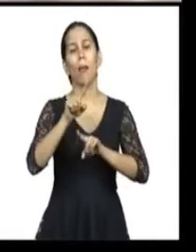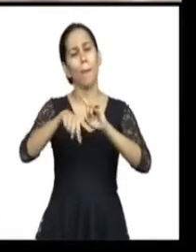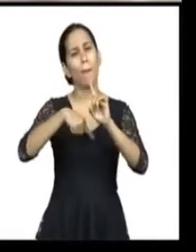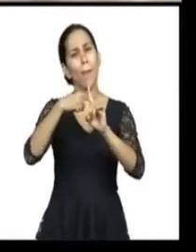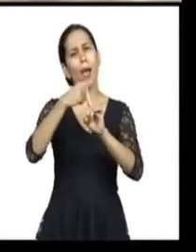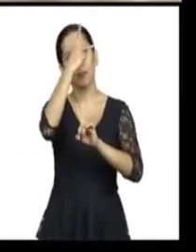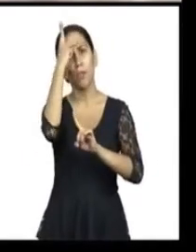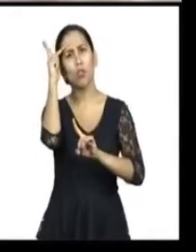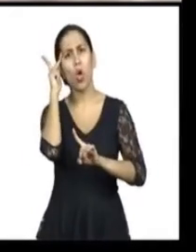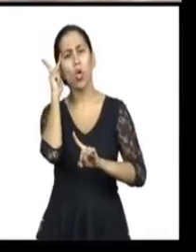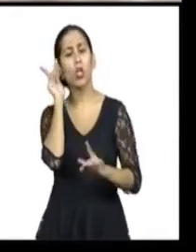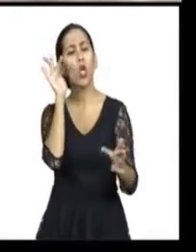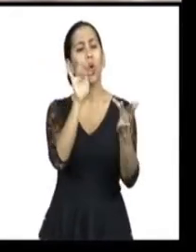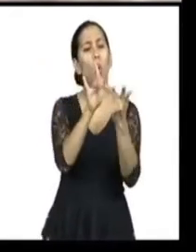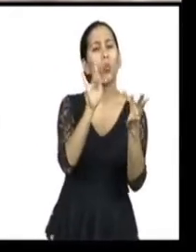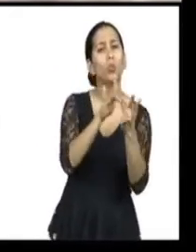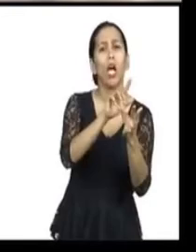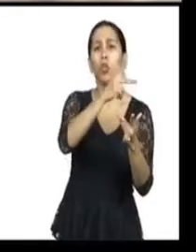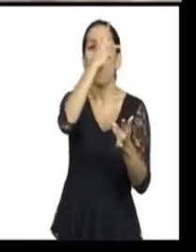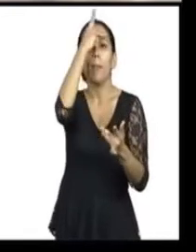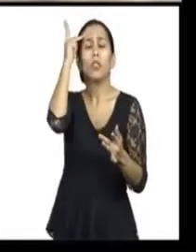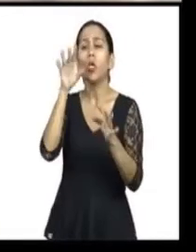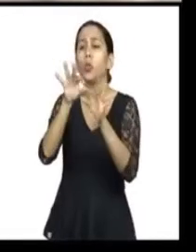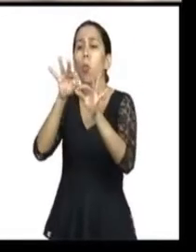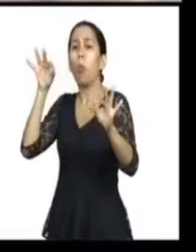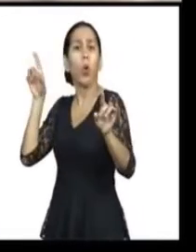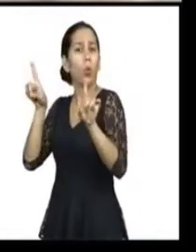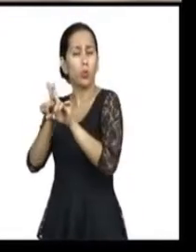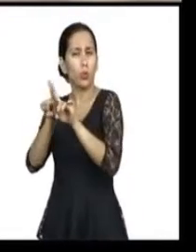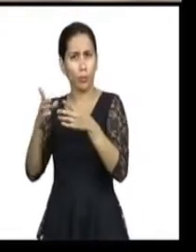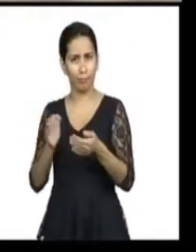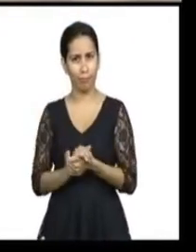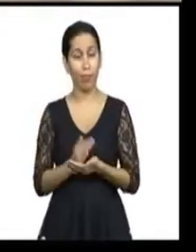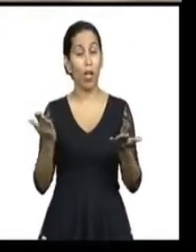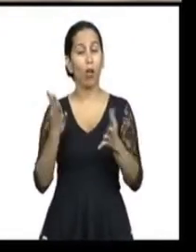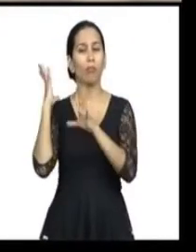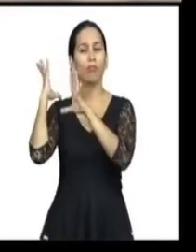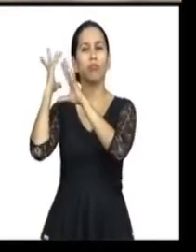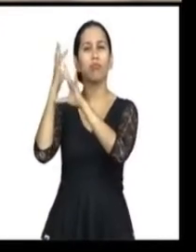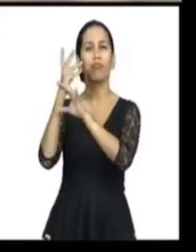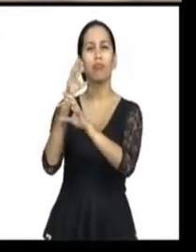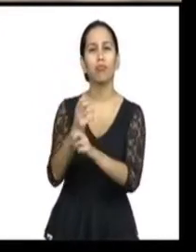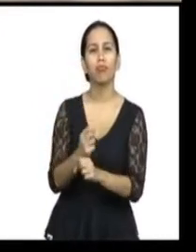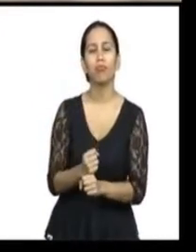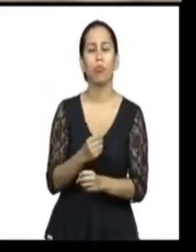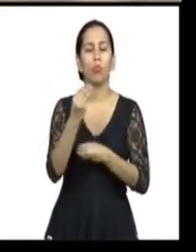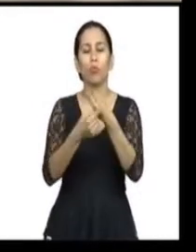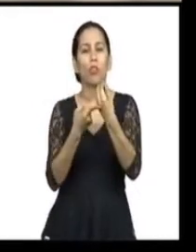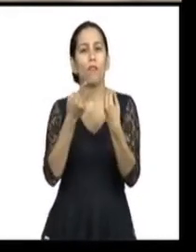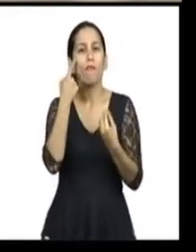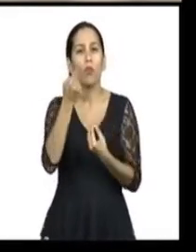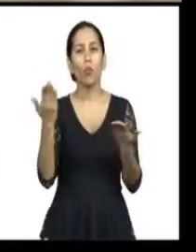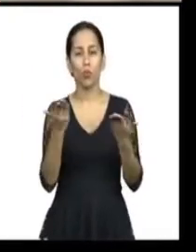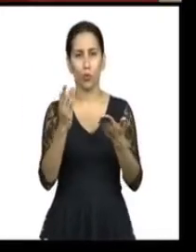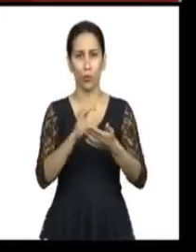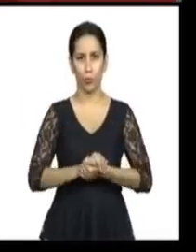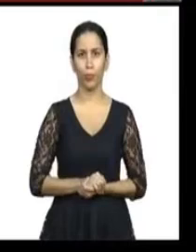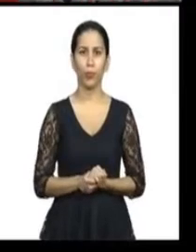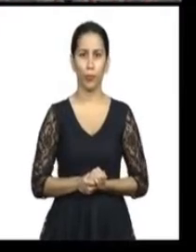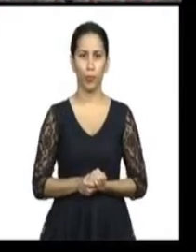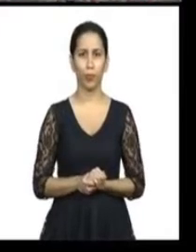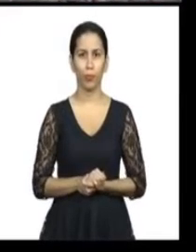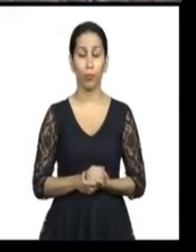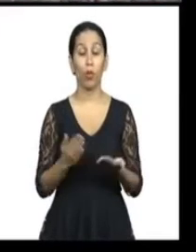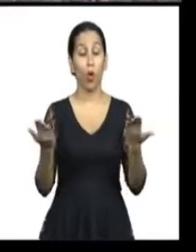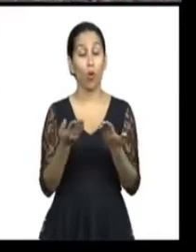estão envolvidos, direta ou indiretamente, com a área de trabalho. Relembre agora o que vimos neste episódio.